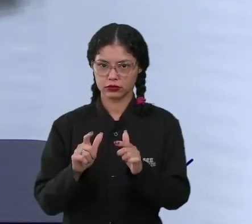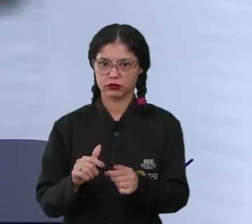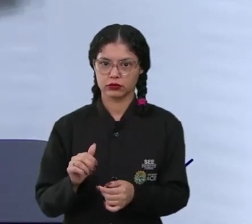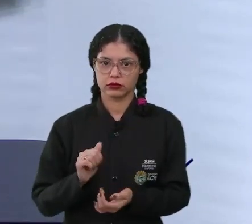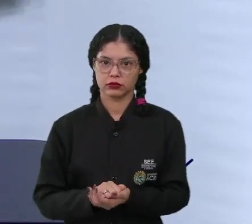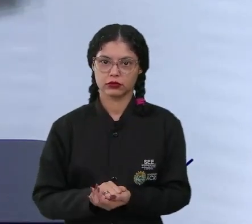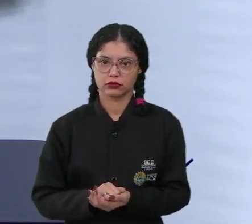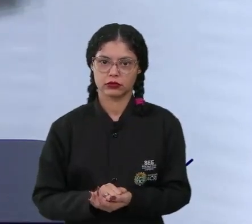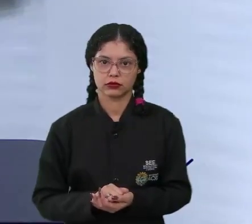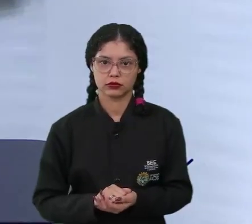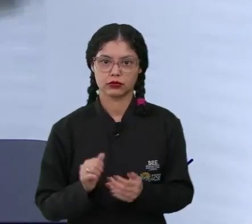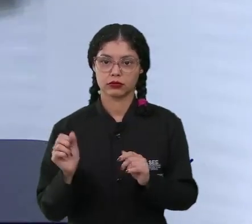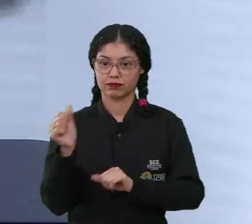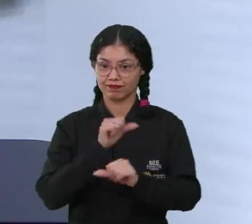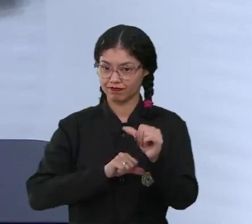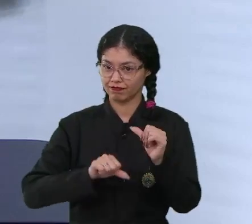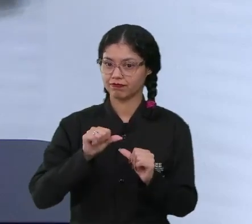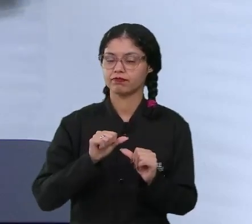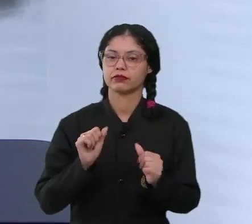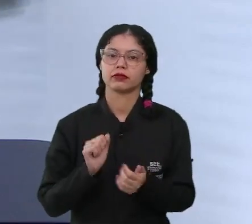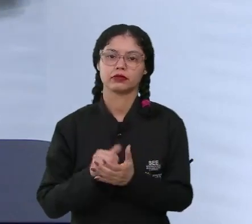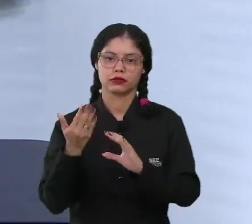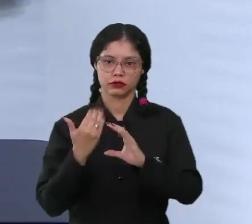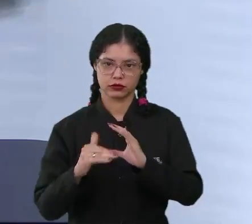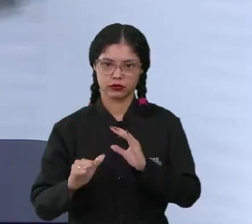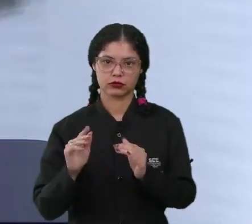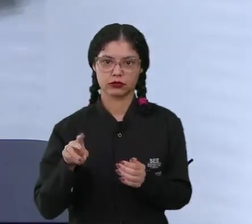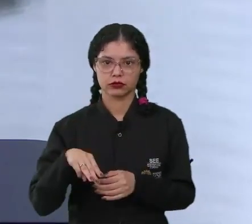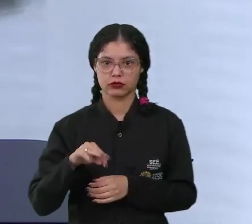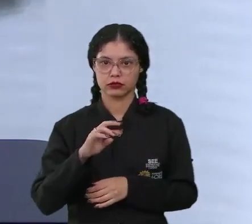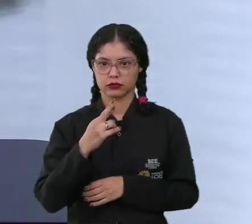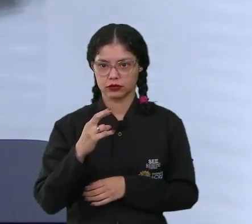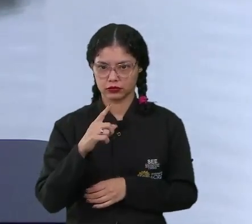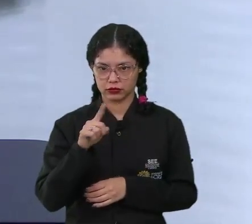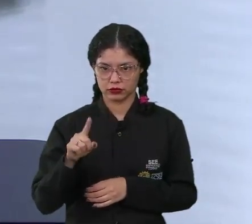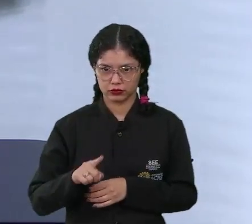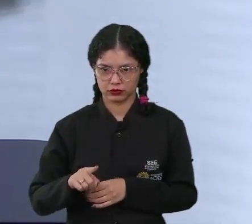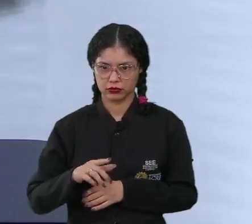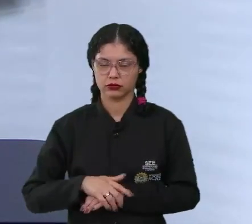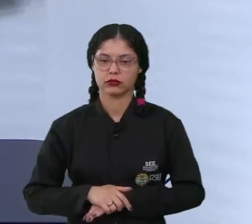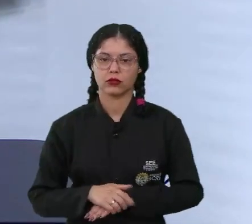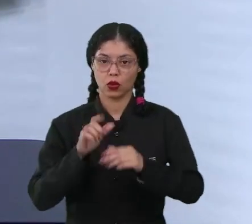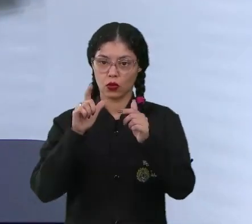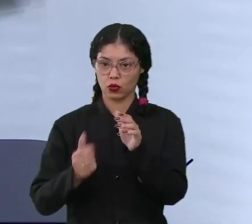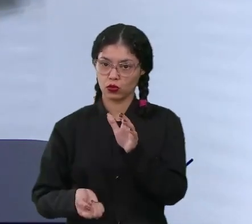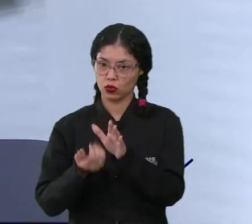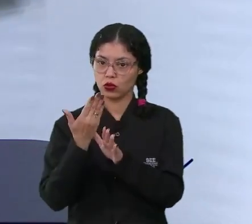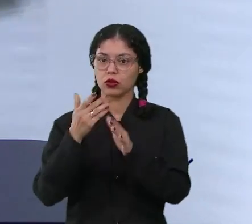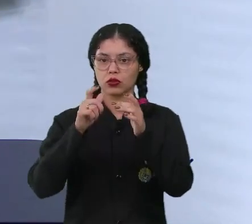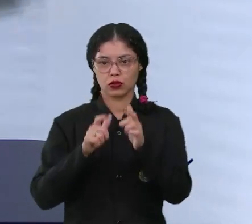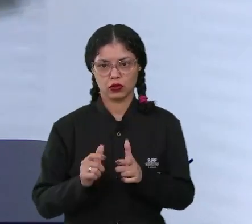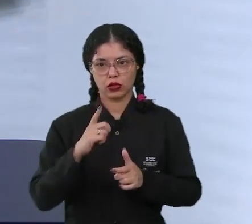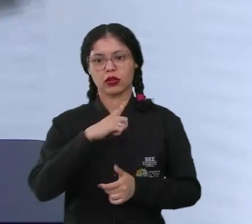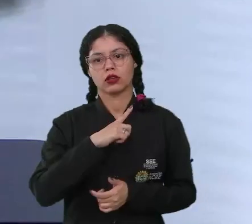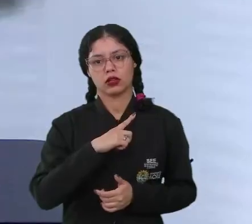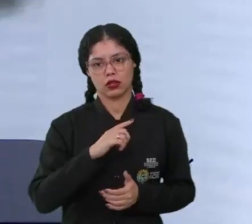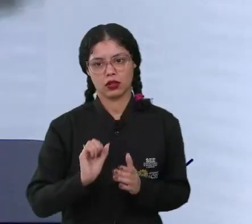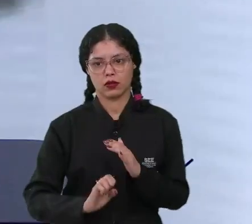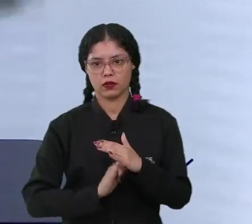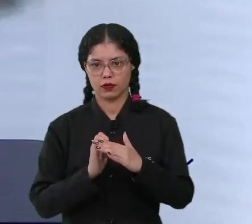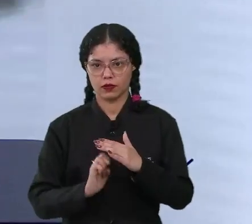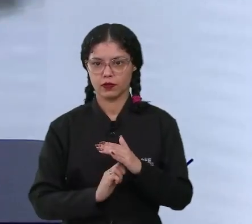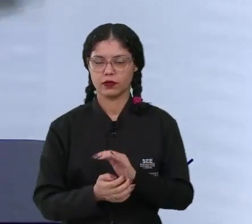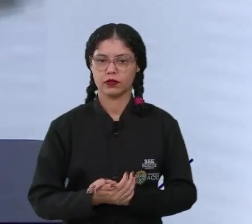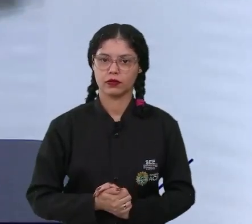nessa localidade, muito pelo contrário, é enviado para a matriz de onde vem aí a